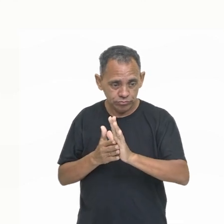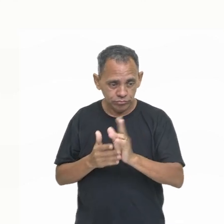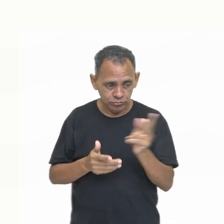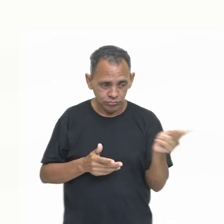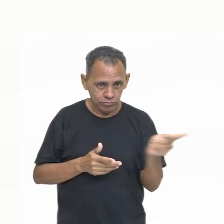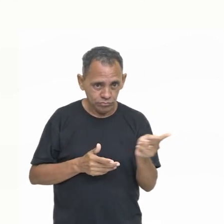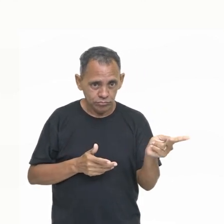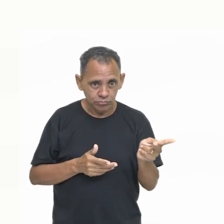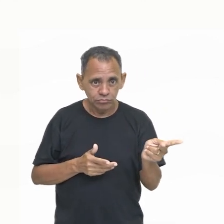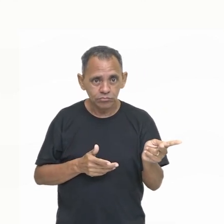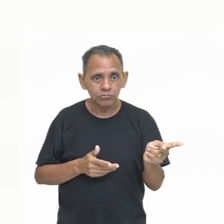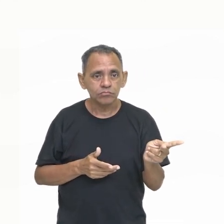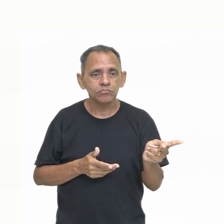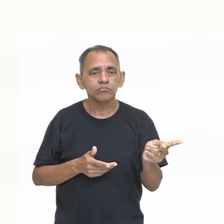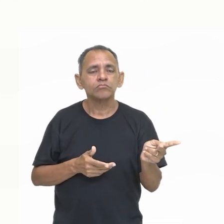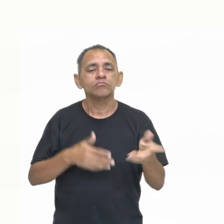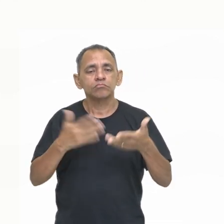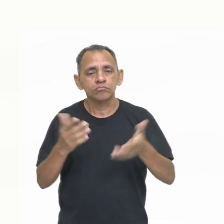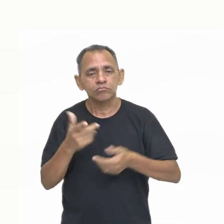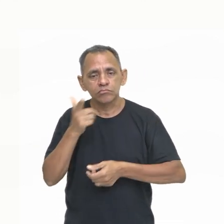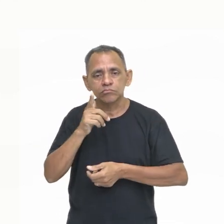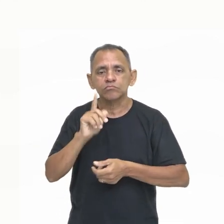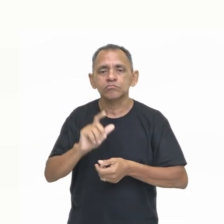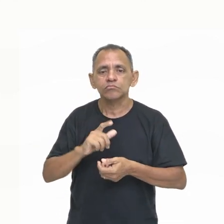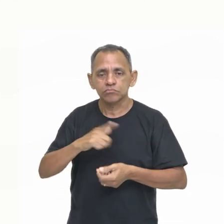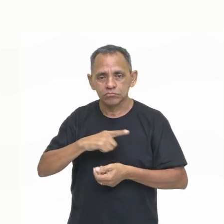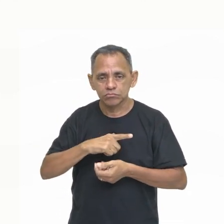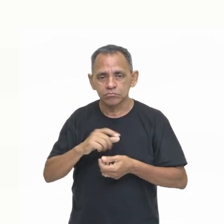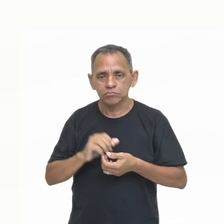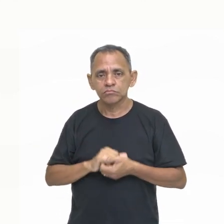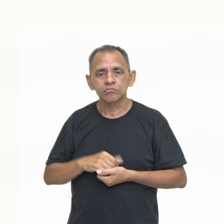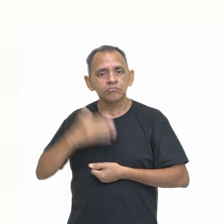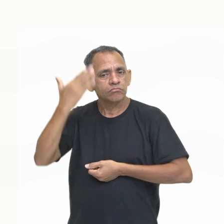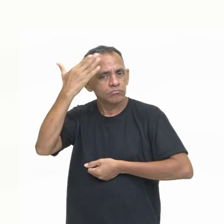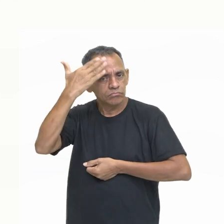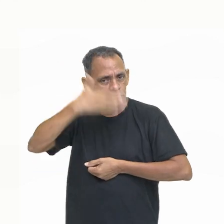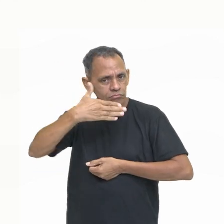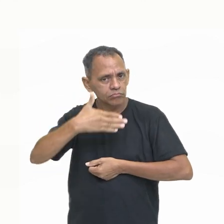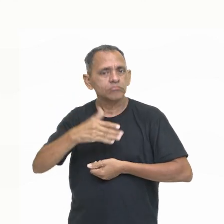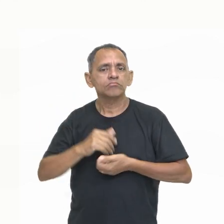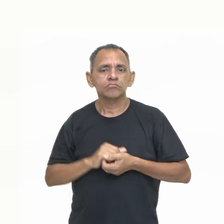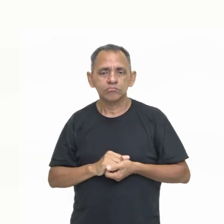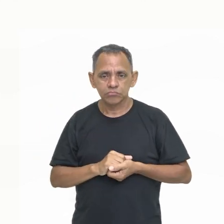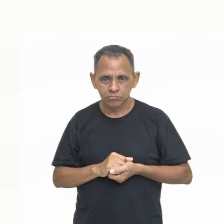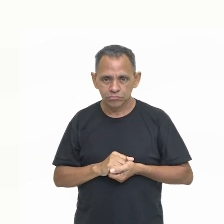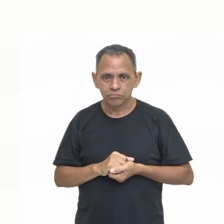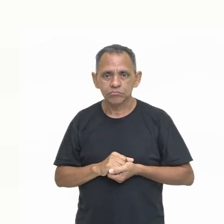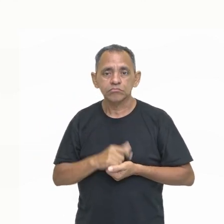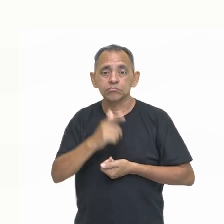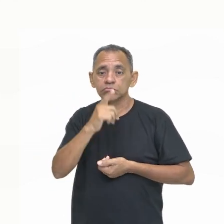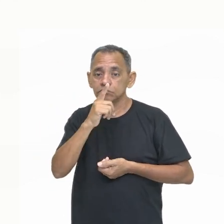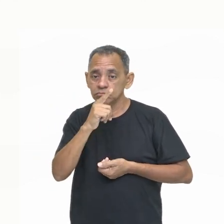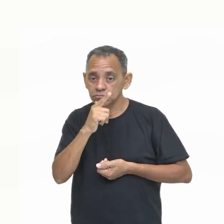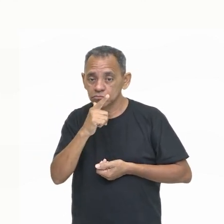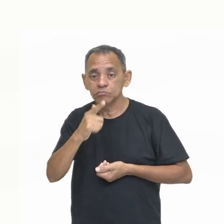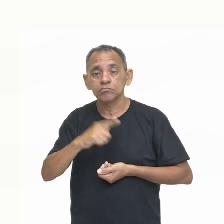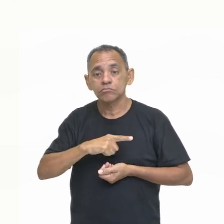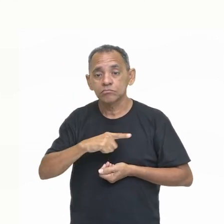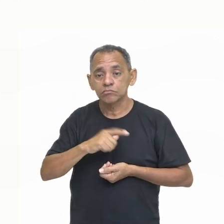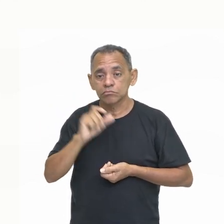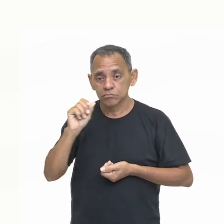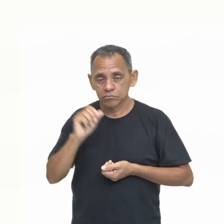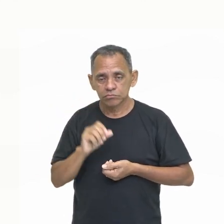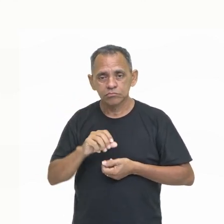Haldane, e eles conseguiram obter, no final, uma amostra de água que continha